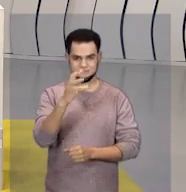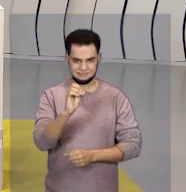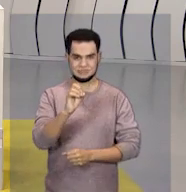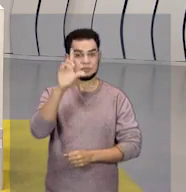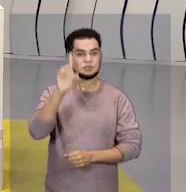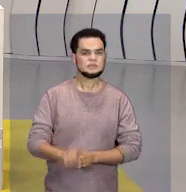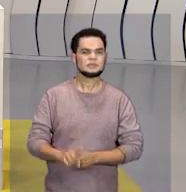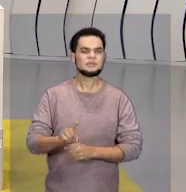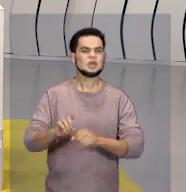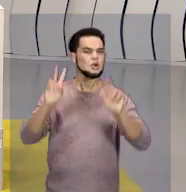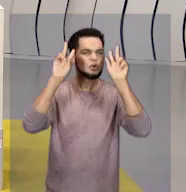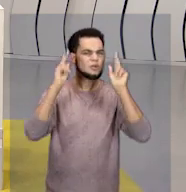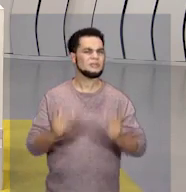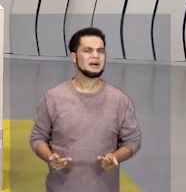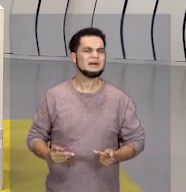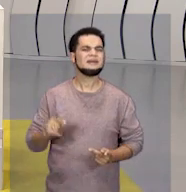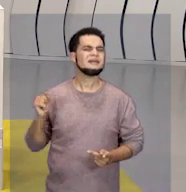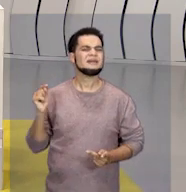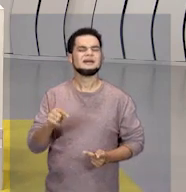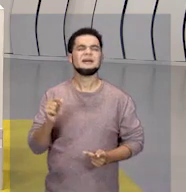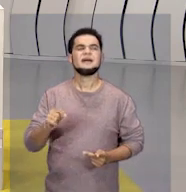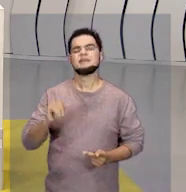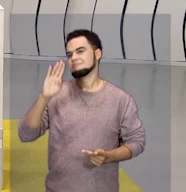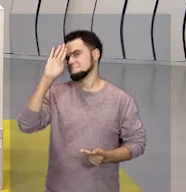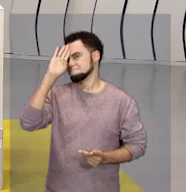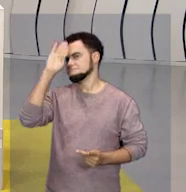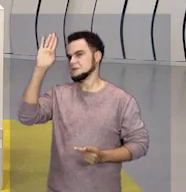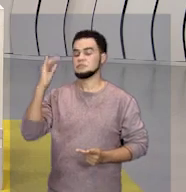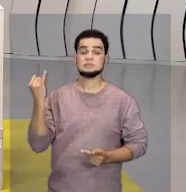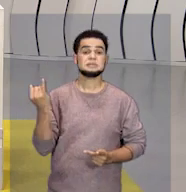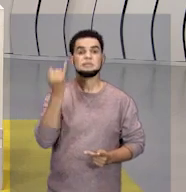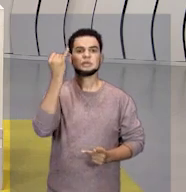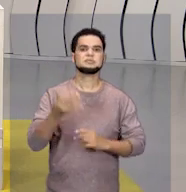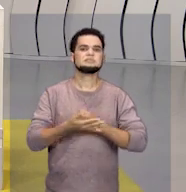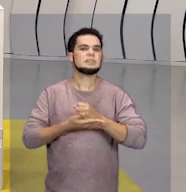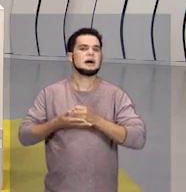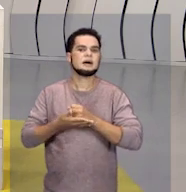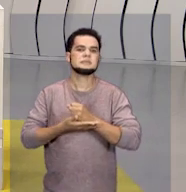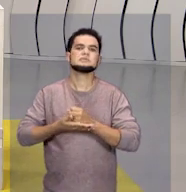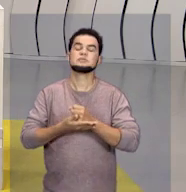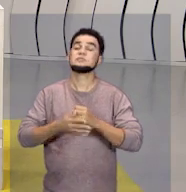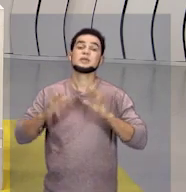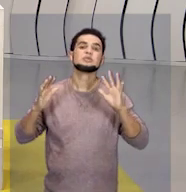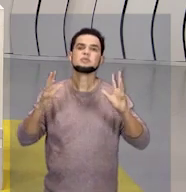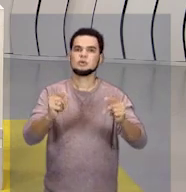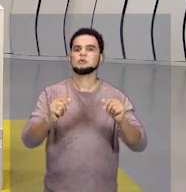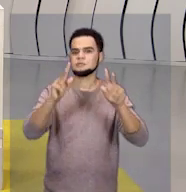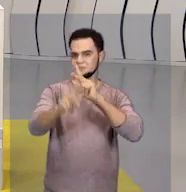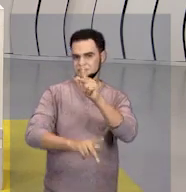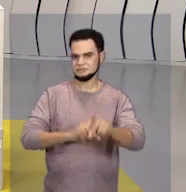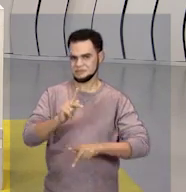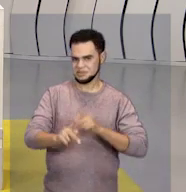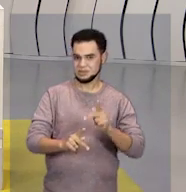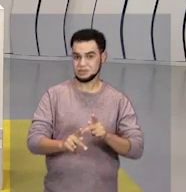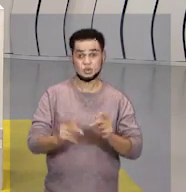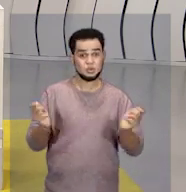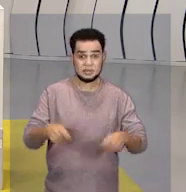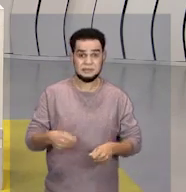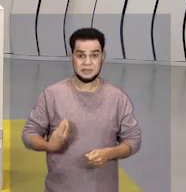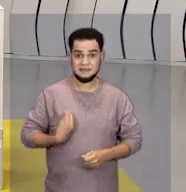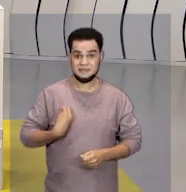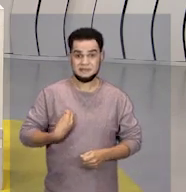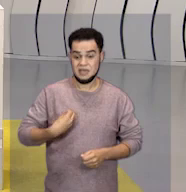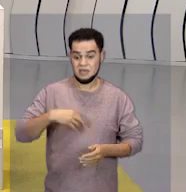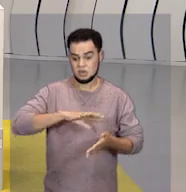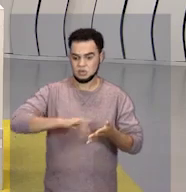direitos fundamentais para todo e qualquer indivíduo. A gente não vive sem eles. Mesmo que a